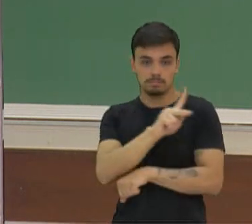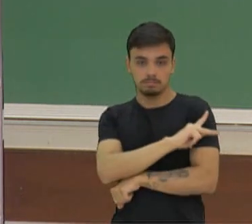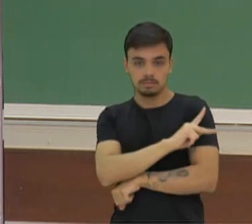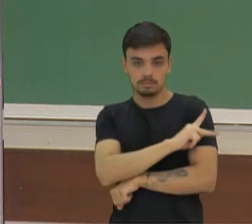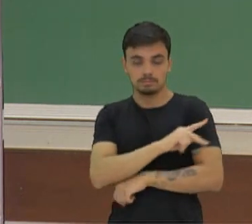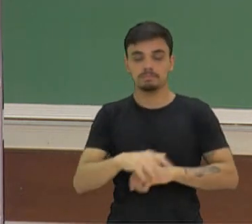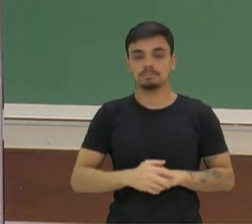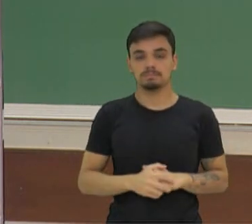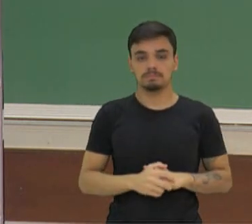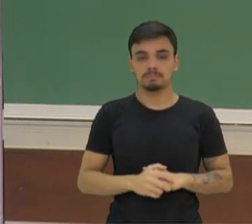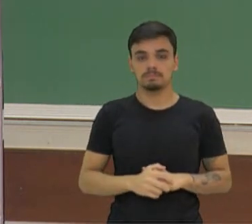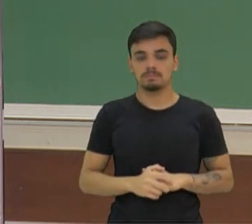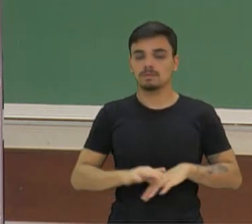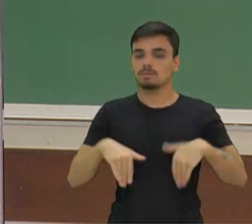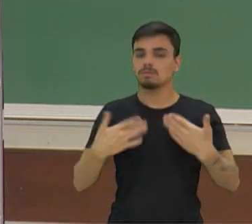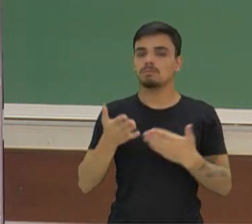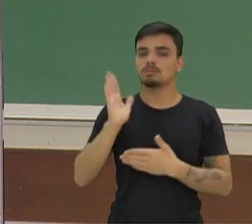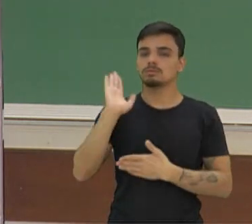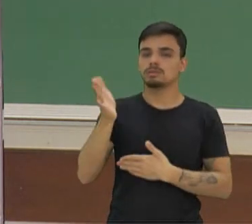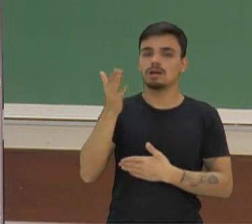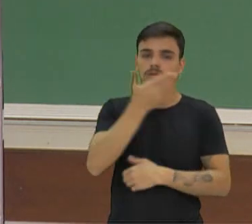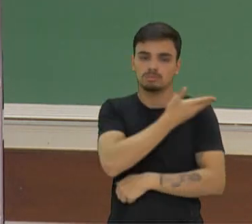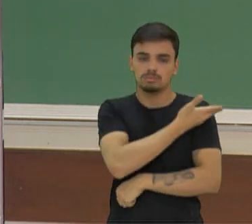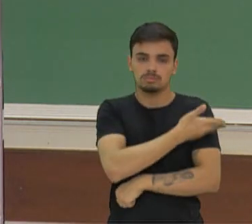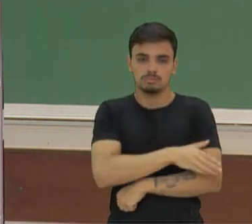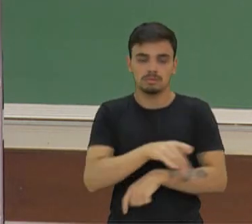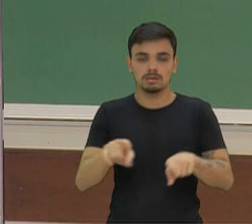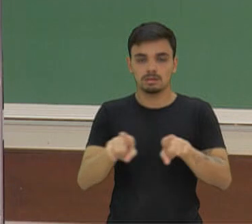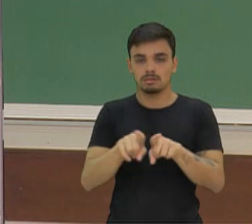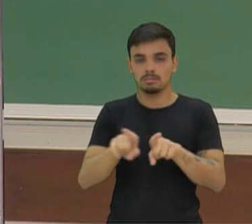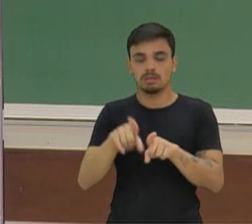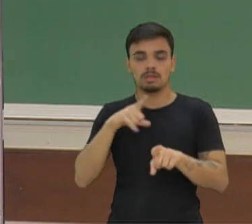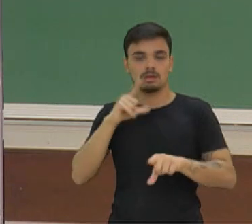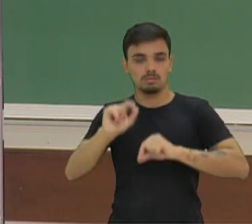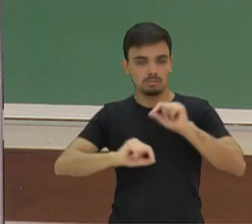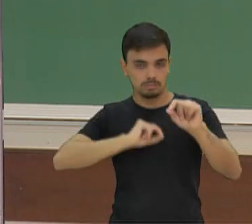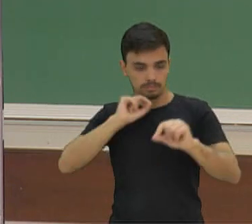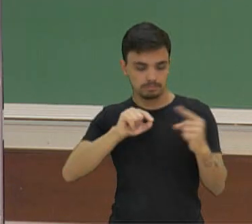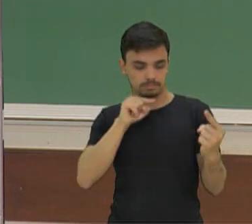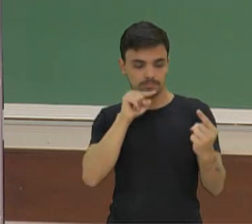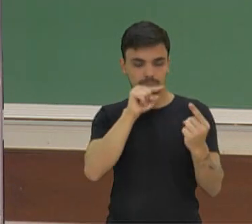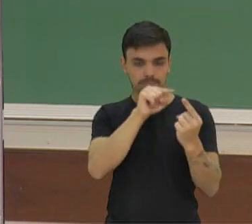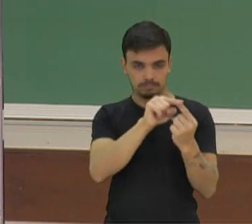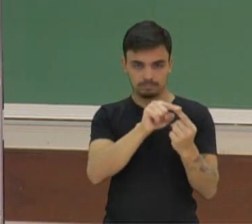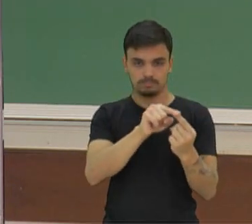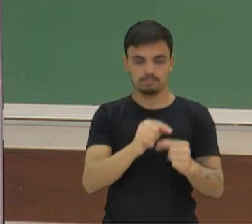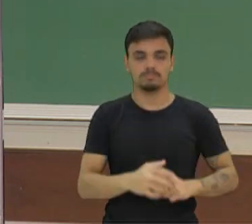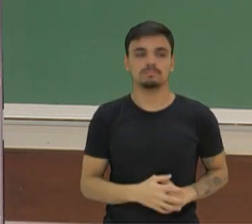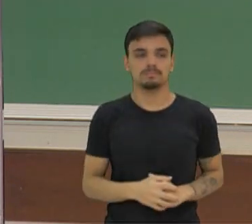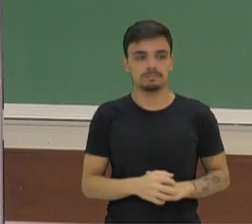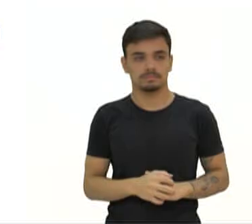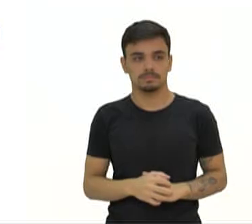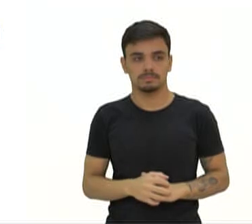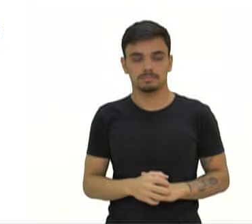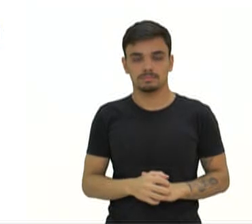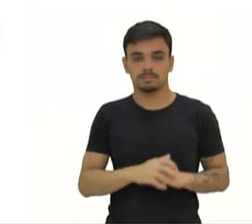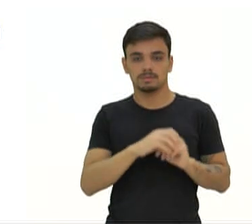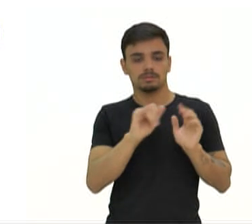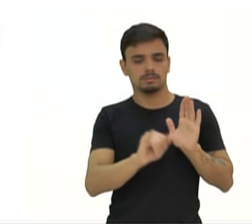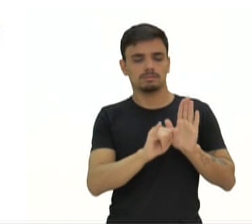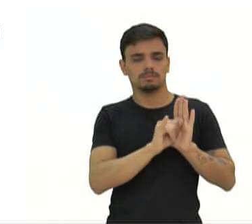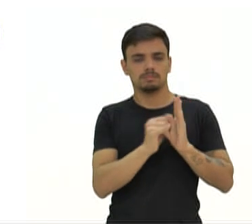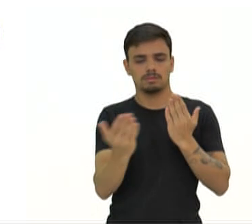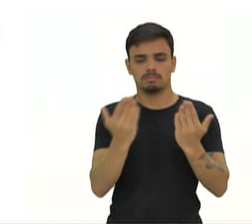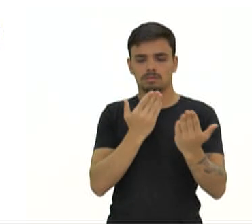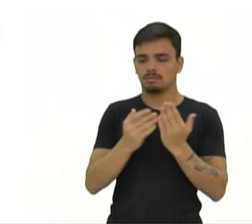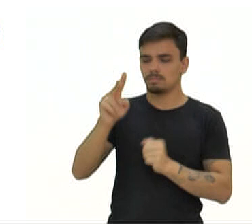E como nós já estamos acostumados também, nós temos os nossos objetivos. Identificar, comparar